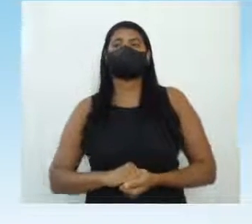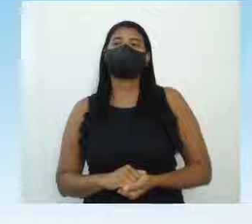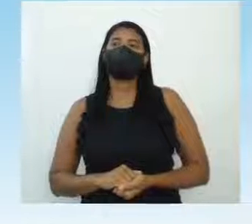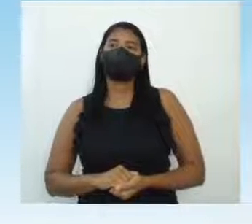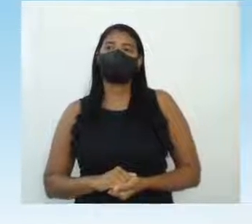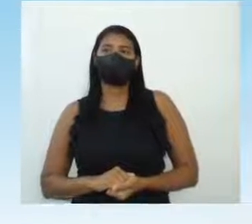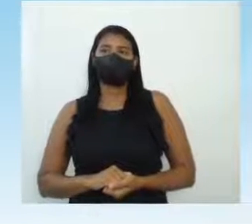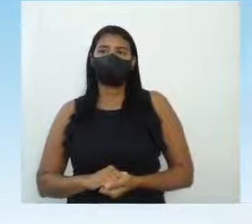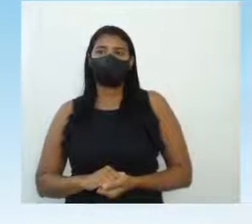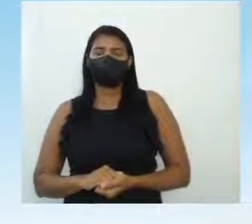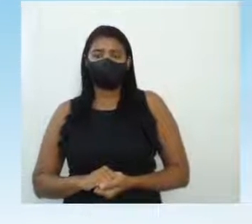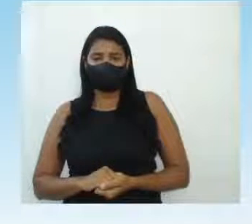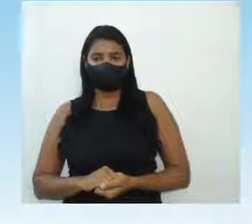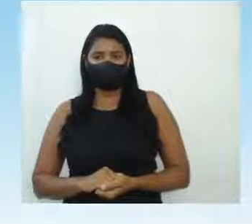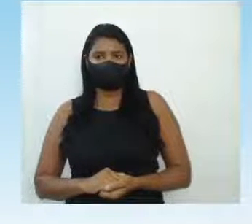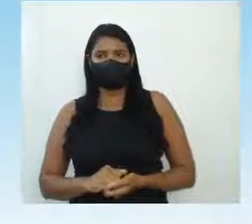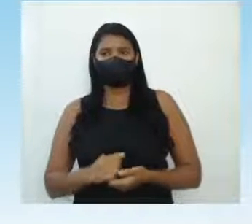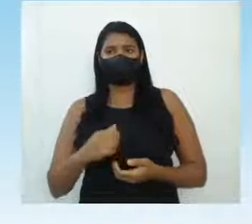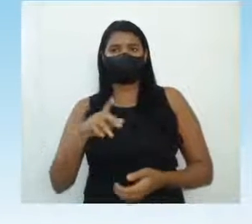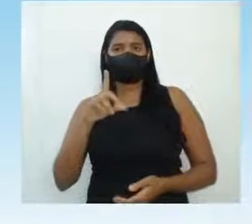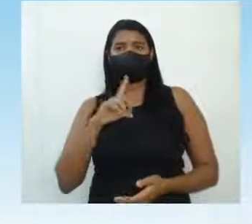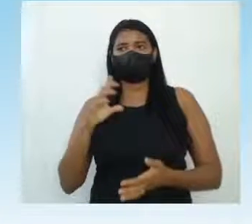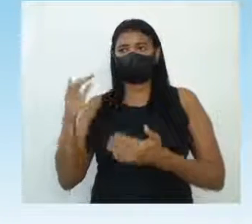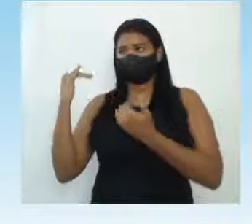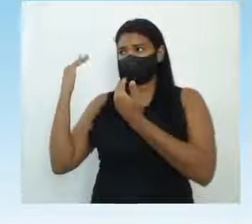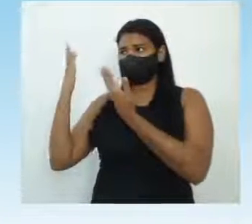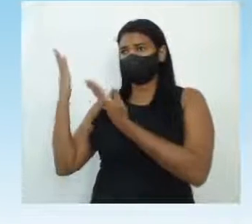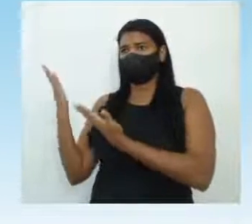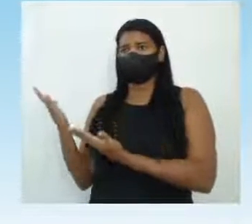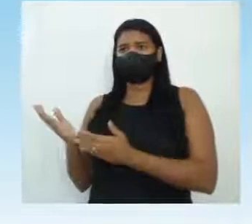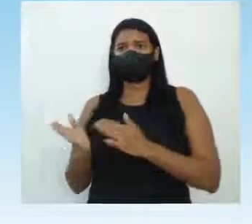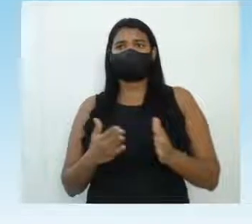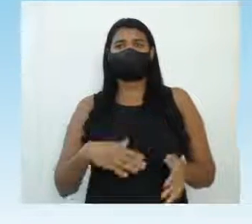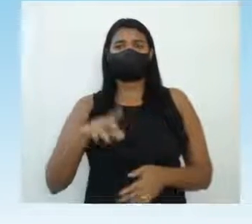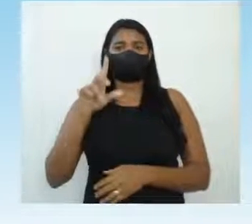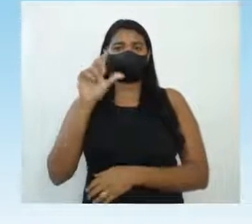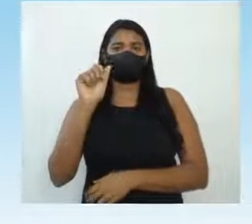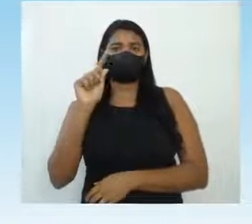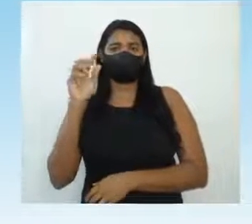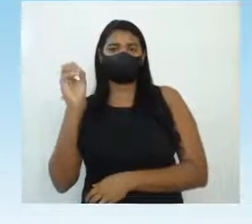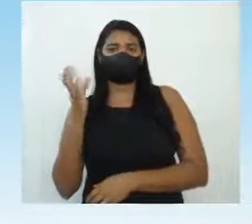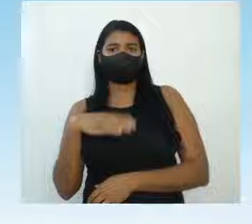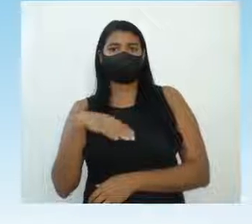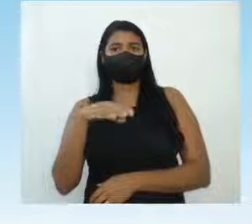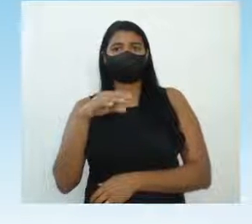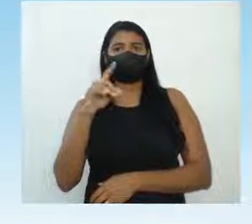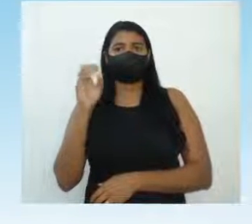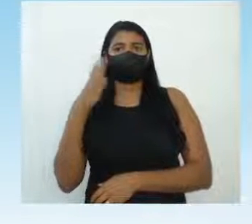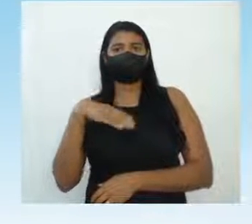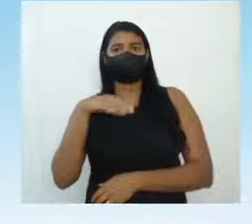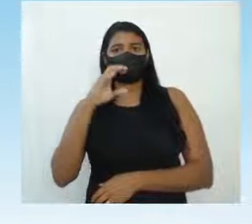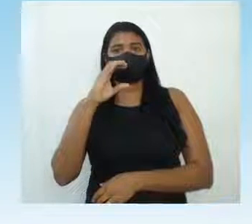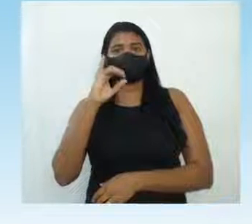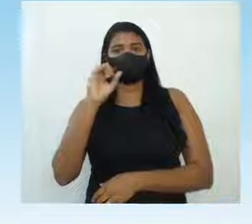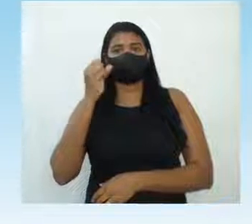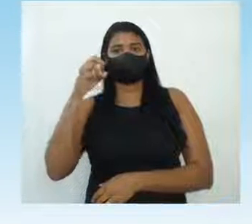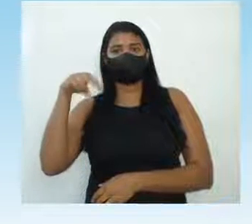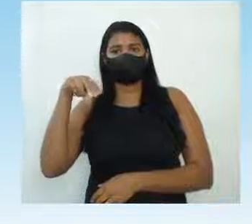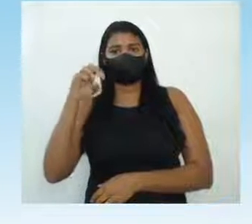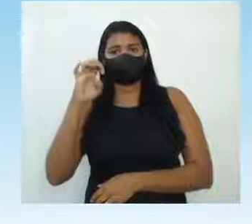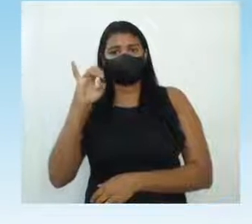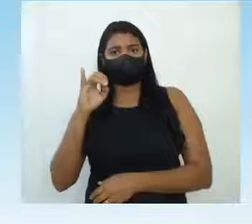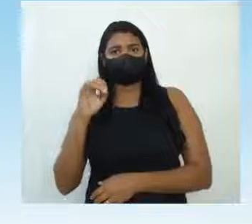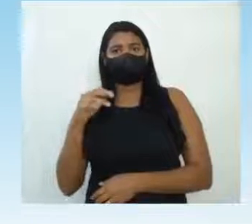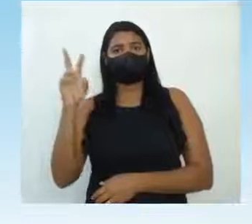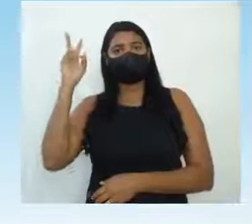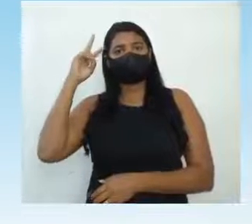clássico, né, temos aí um clássico chamado Lago dos Cisnes. Então, conta uma história, né,